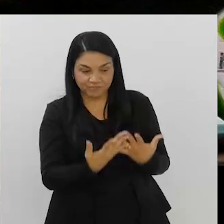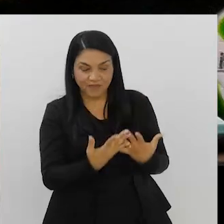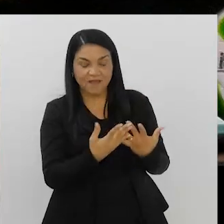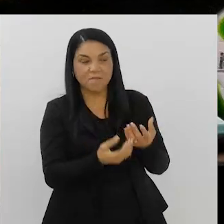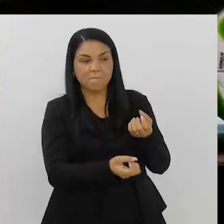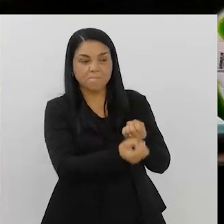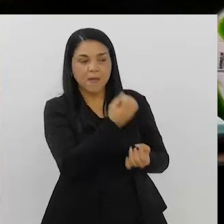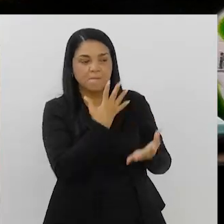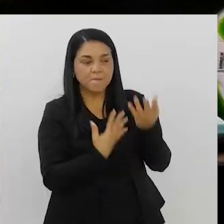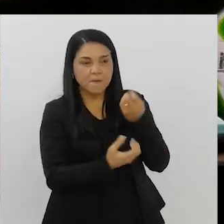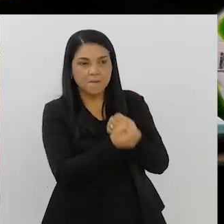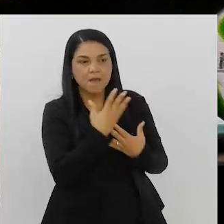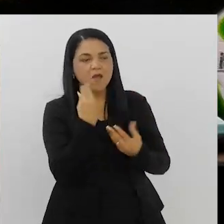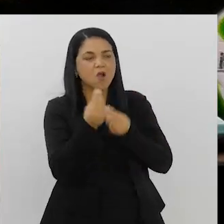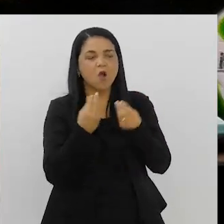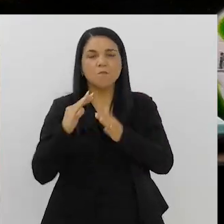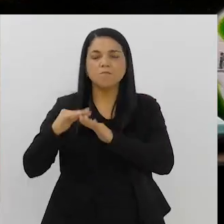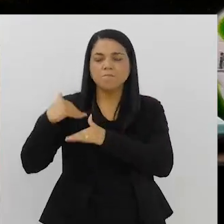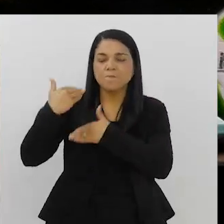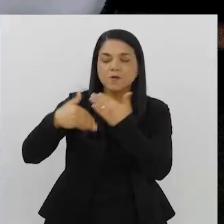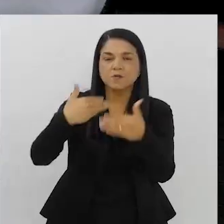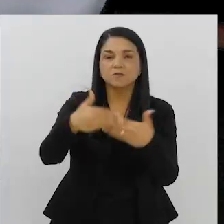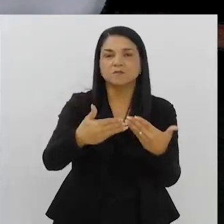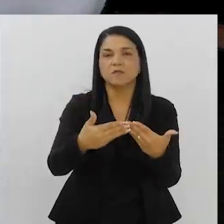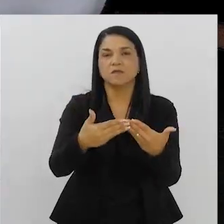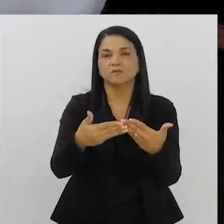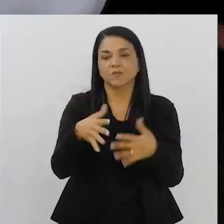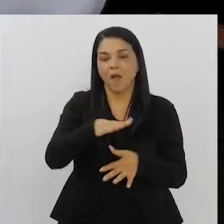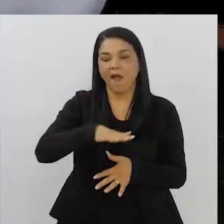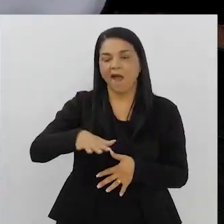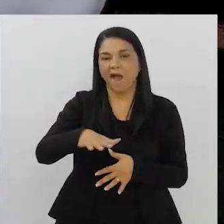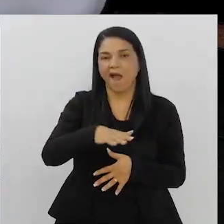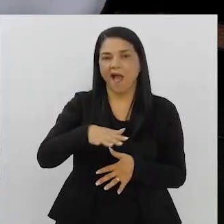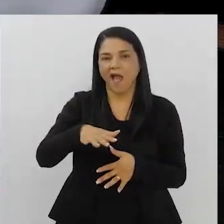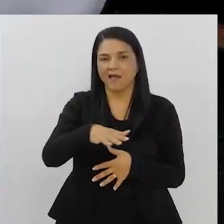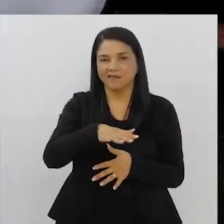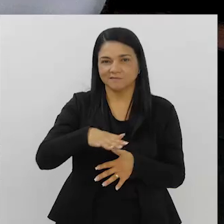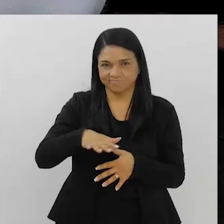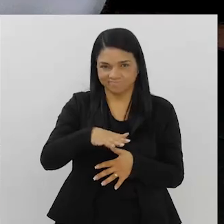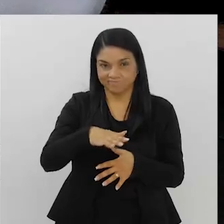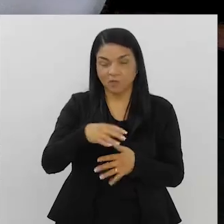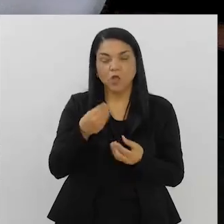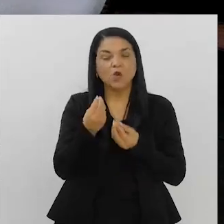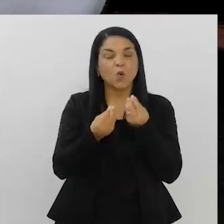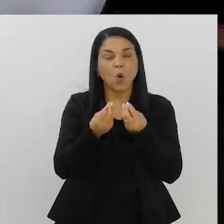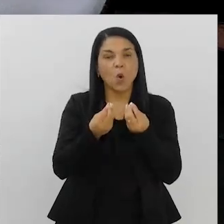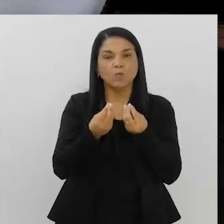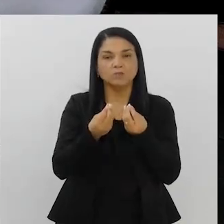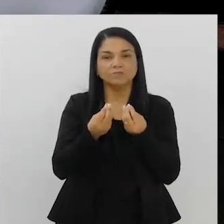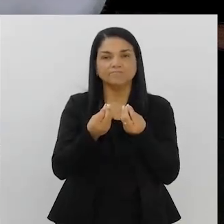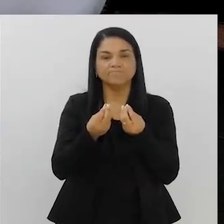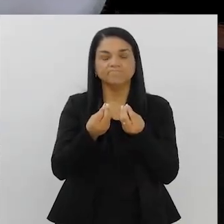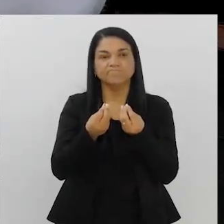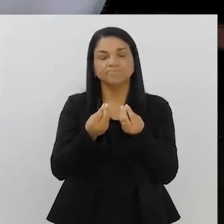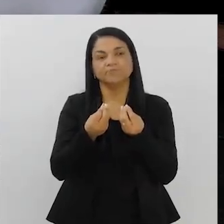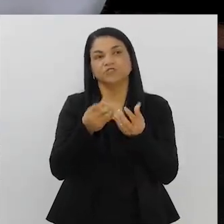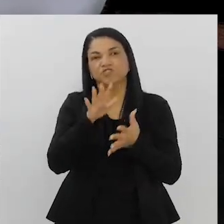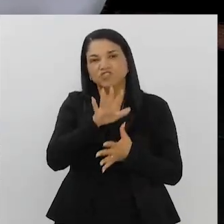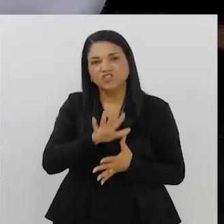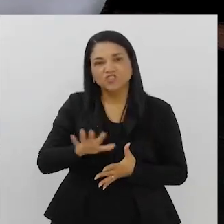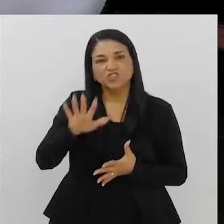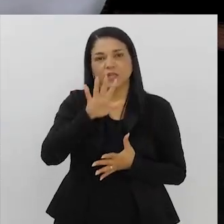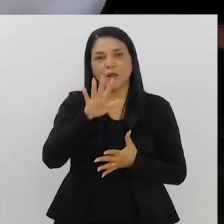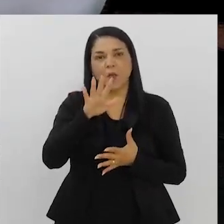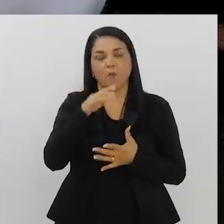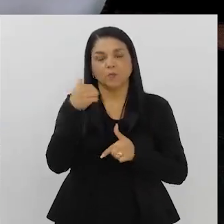o processo que te fez chegar a essa área e como que é desenvolvido, em linhas gerais, esse